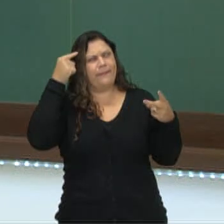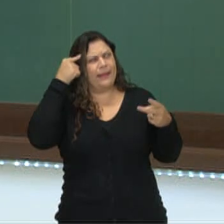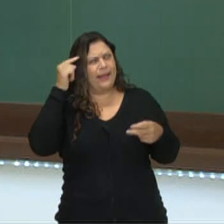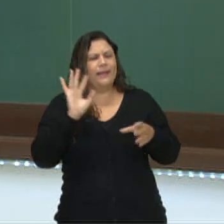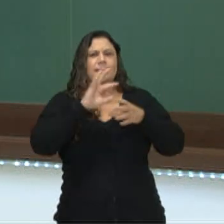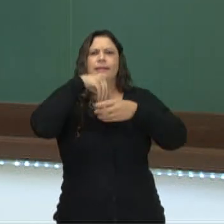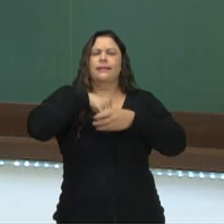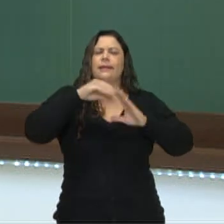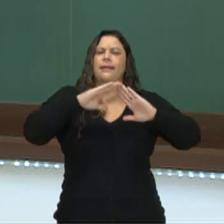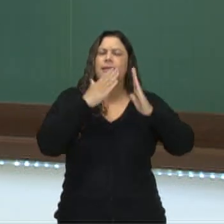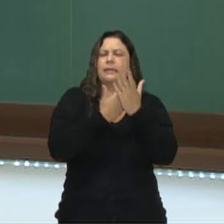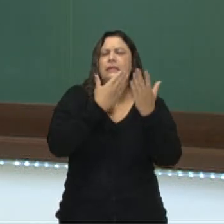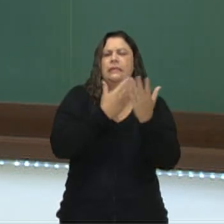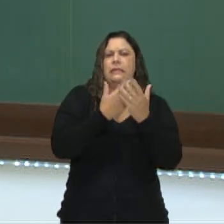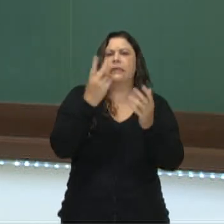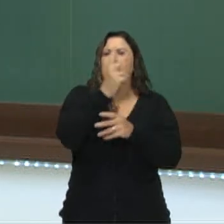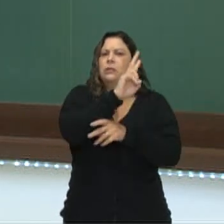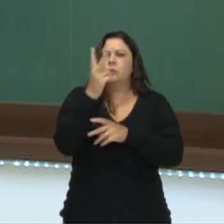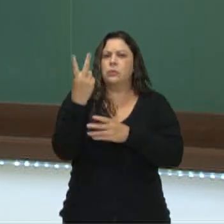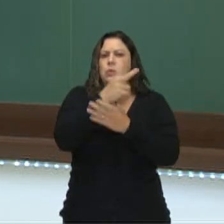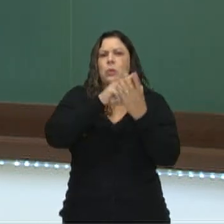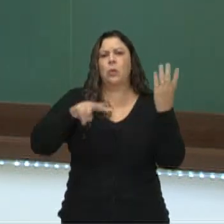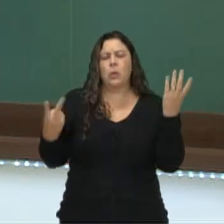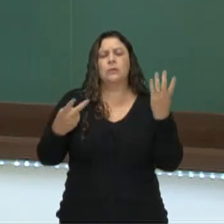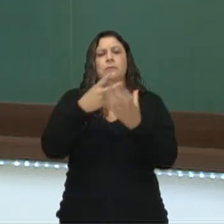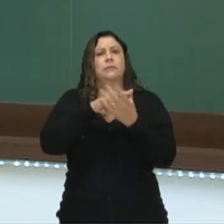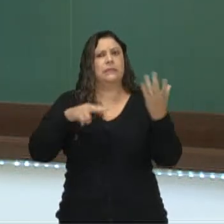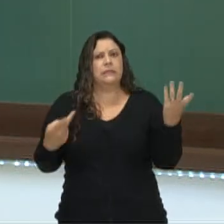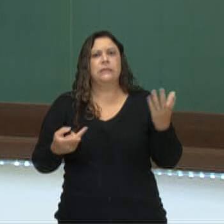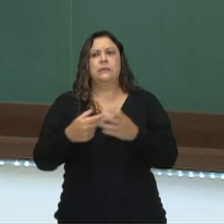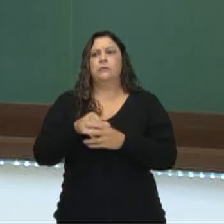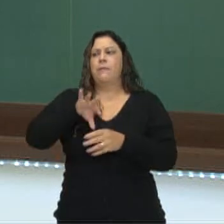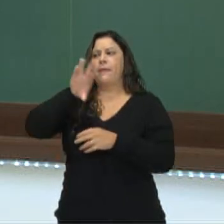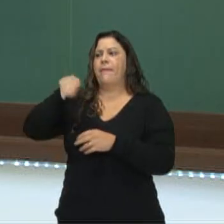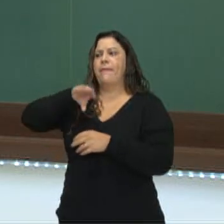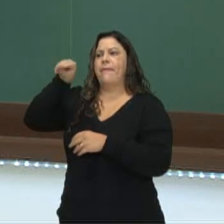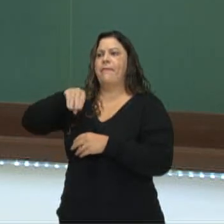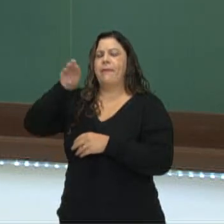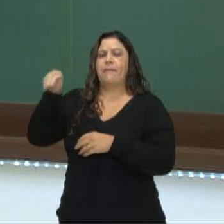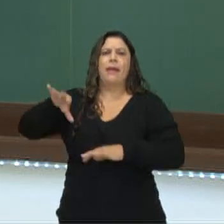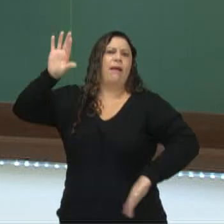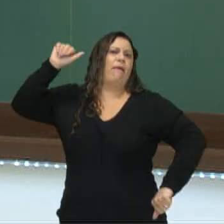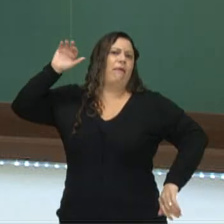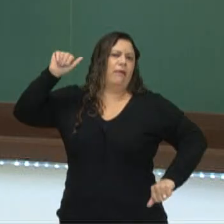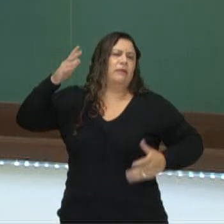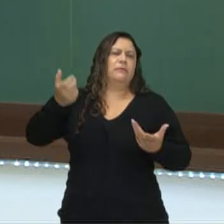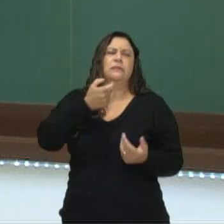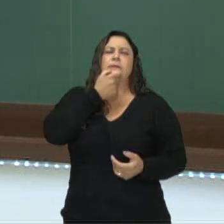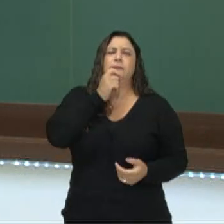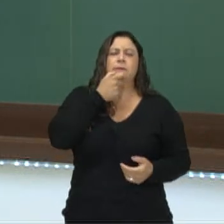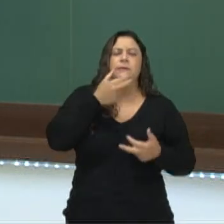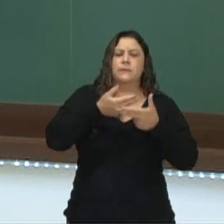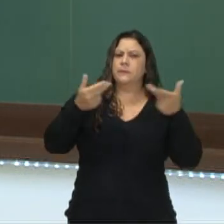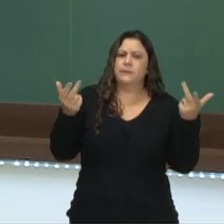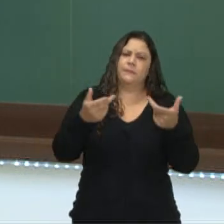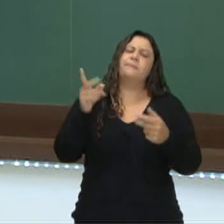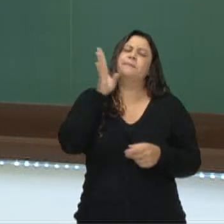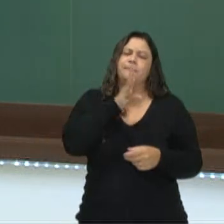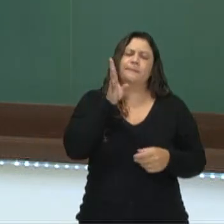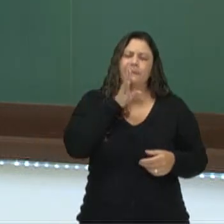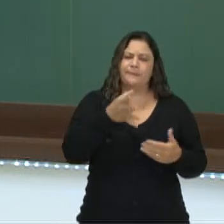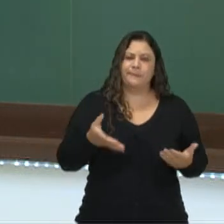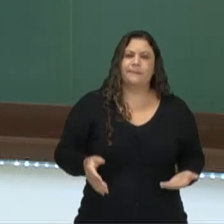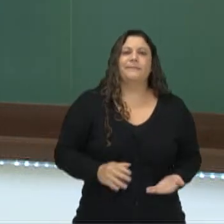2 idiomas oficiais. Eu tô aqui falando, de repente, o espanhol ou o inglês. Seria legal.